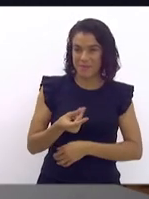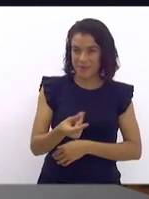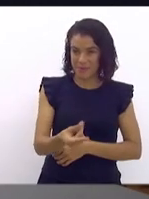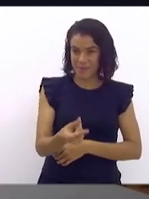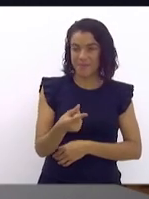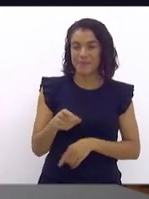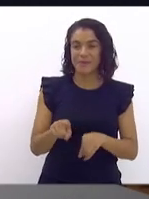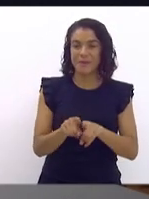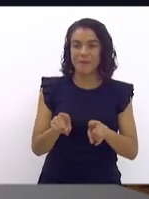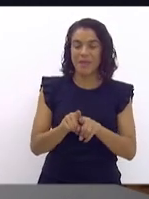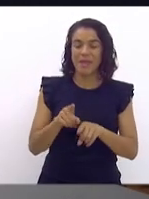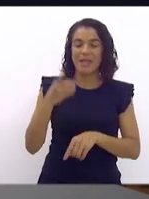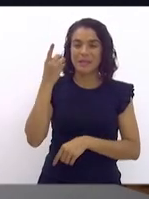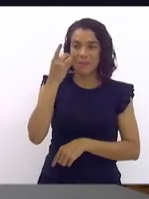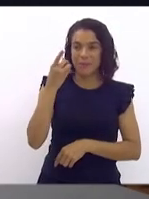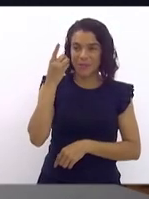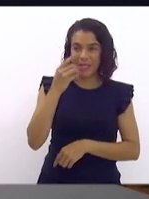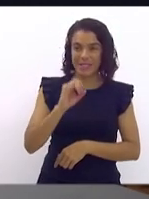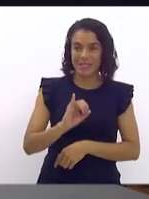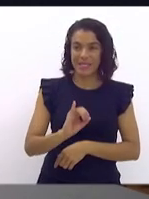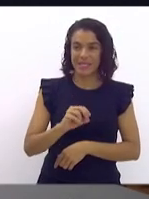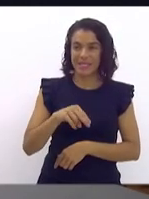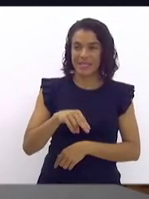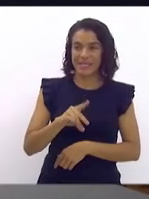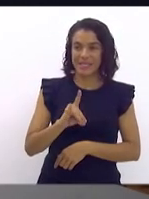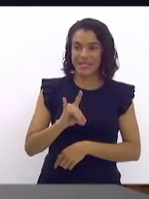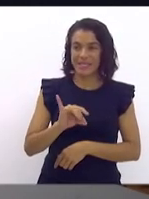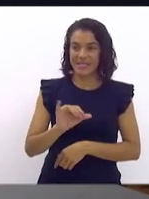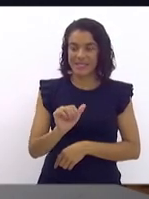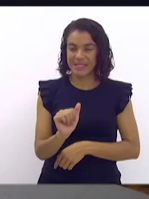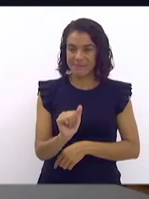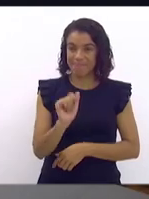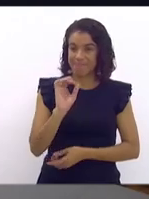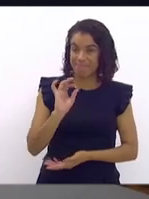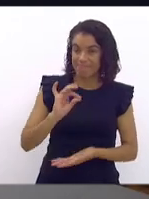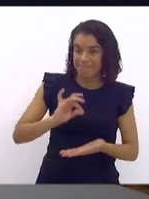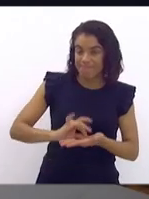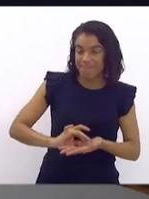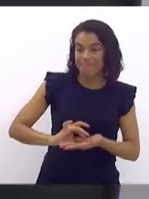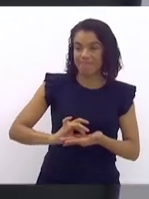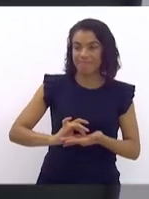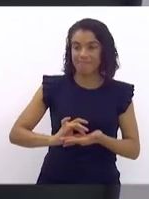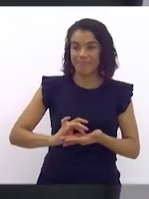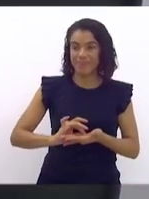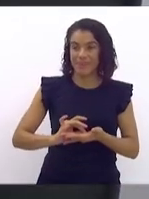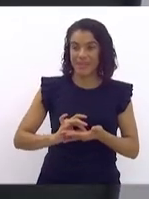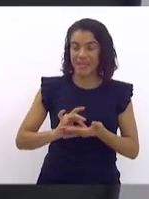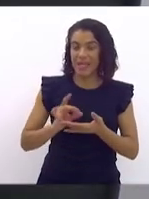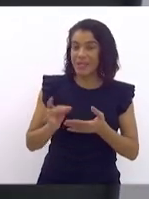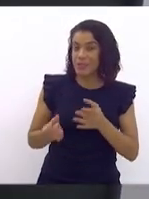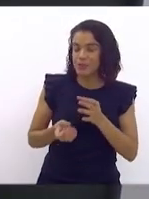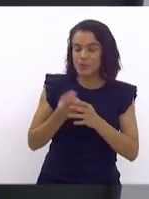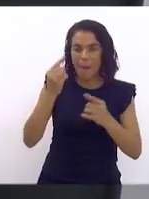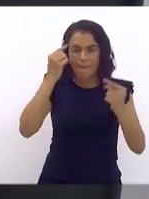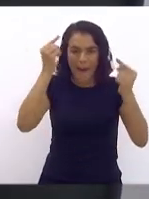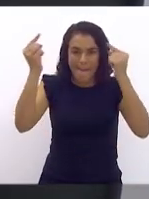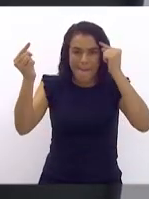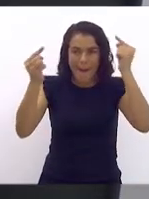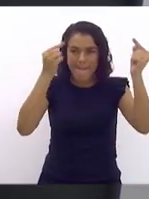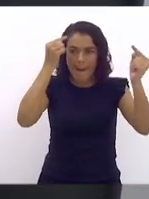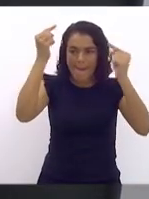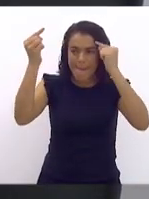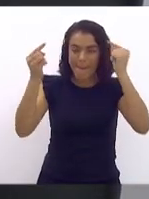Armelau, que nos acompanha remotamente, na verdade, nós surgiram muitas ideias e